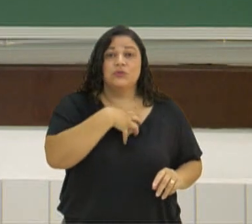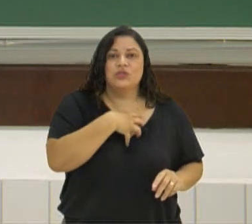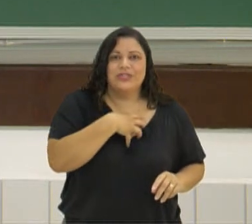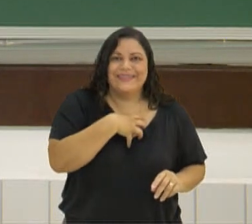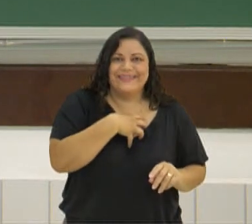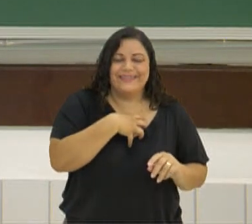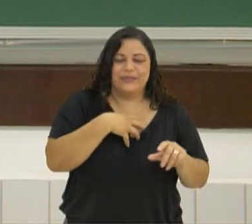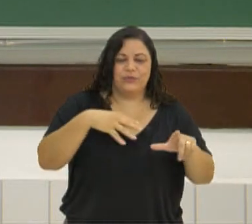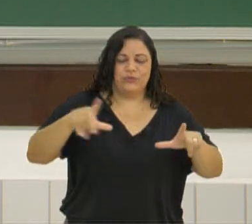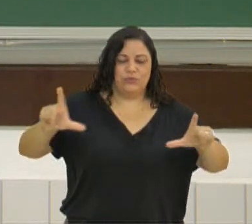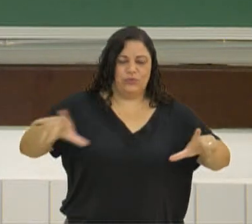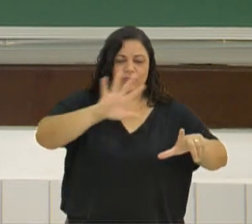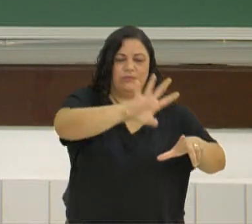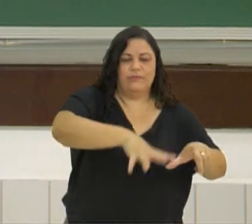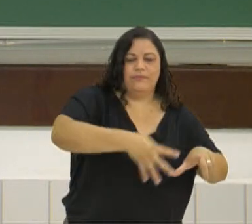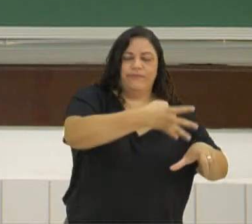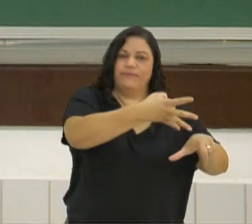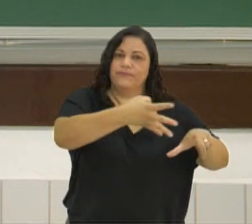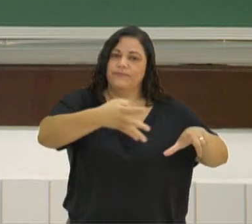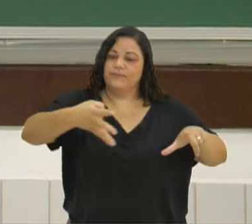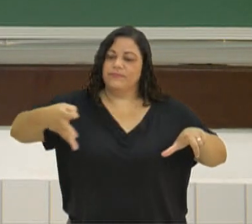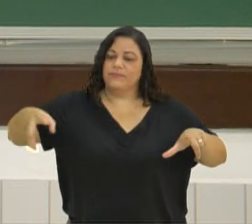dama,